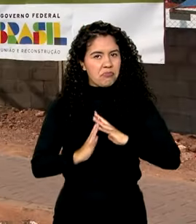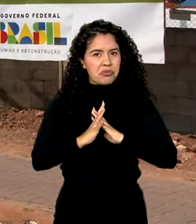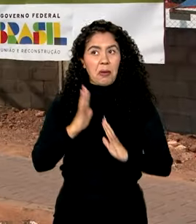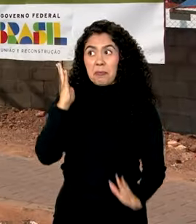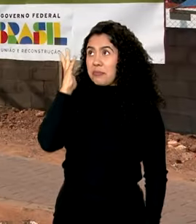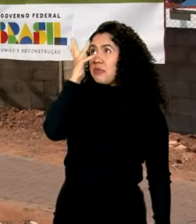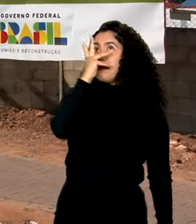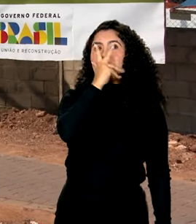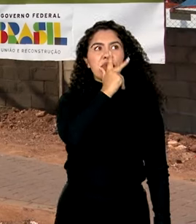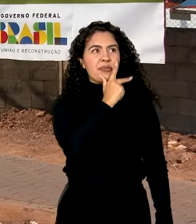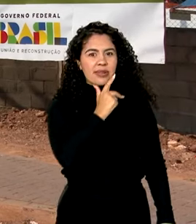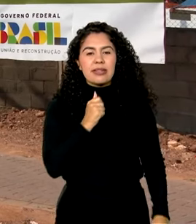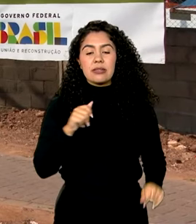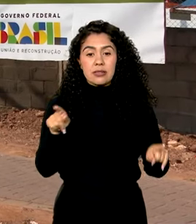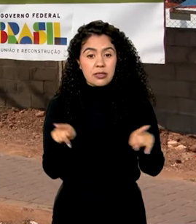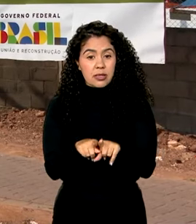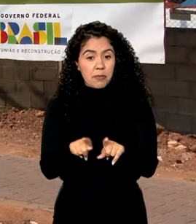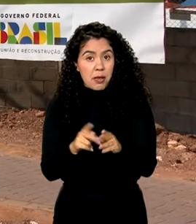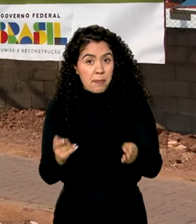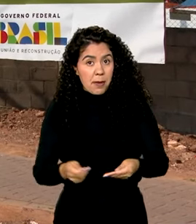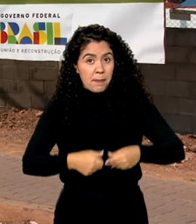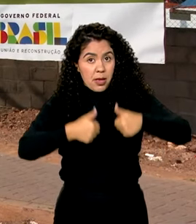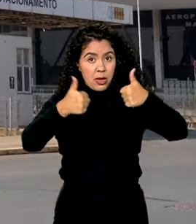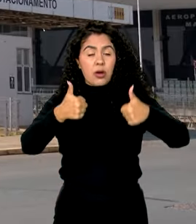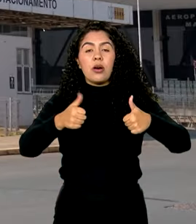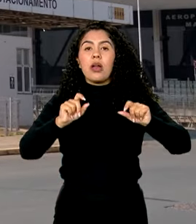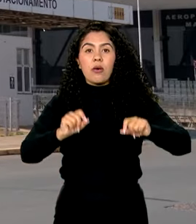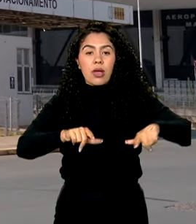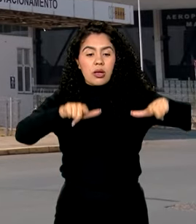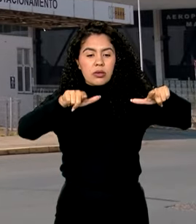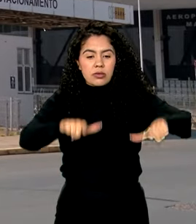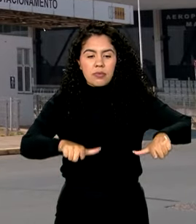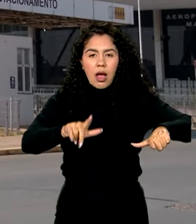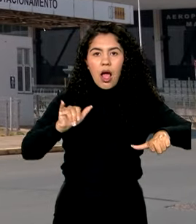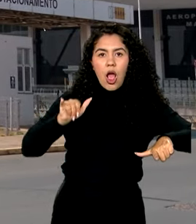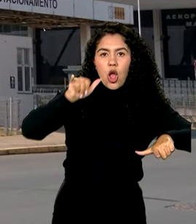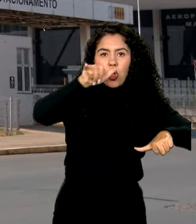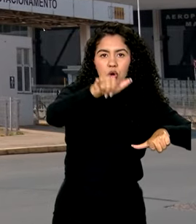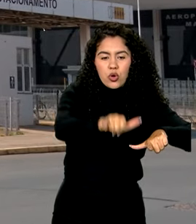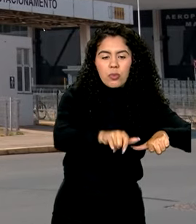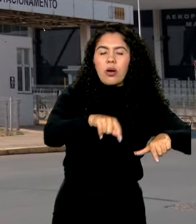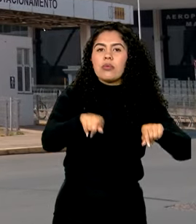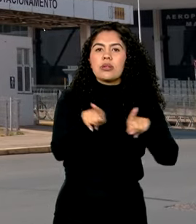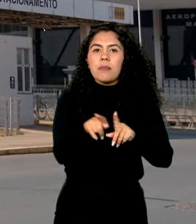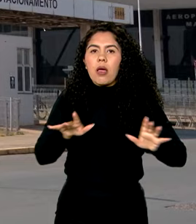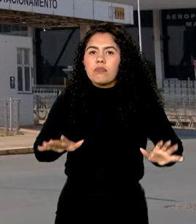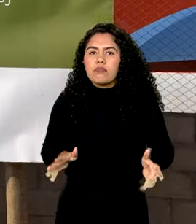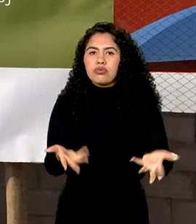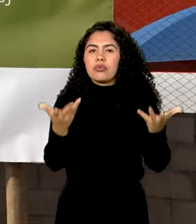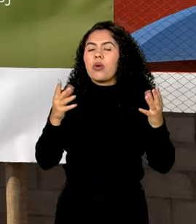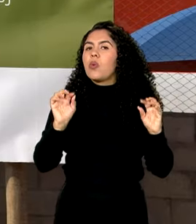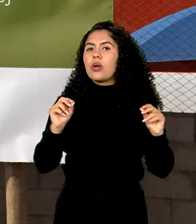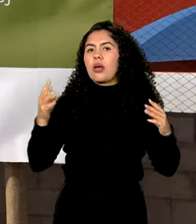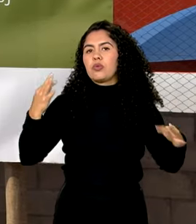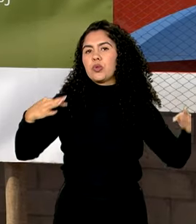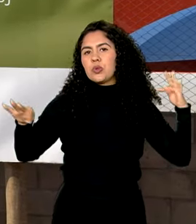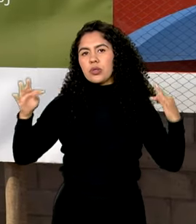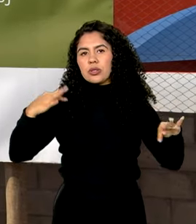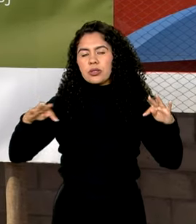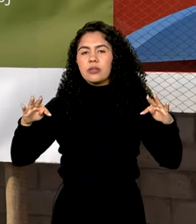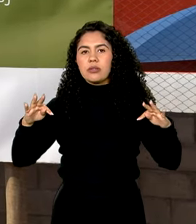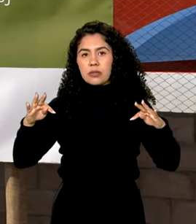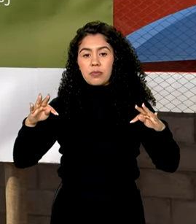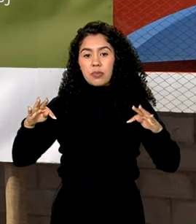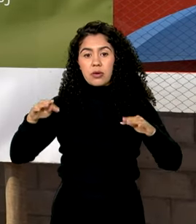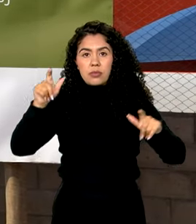Para aumentar a capacidade dos aeroportos e impulsionar a economia e o turismo no Mato Grosso, o governo federal